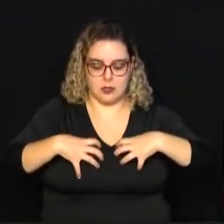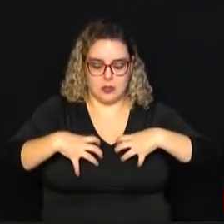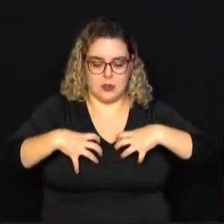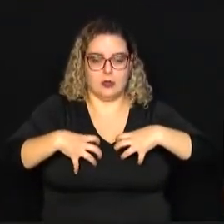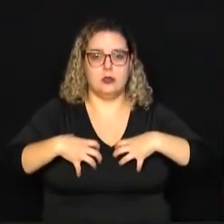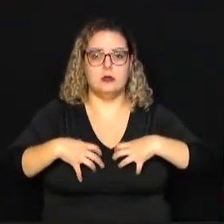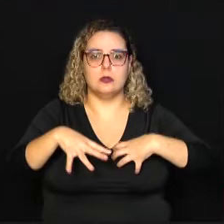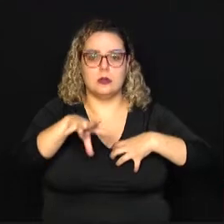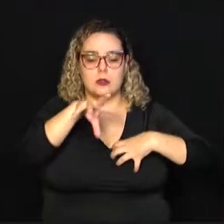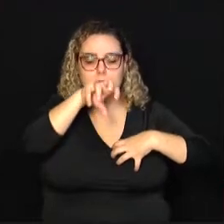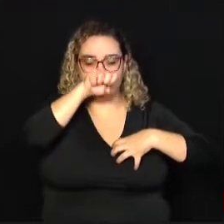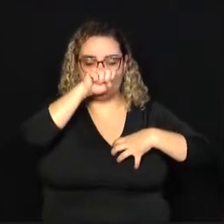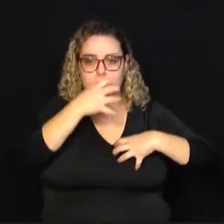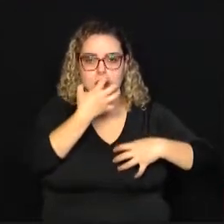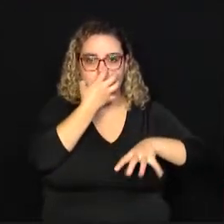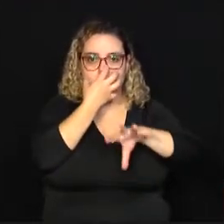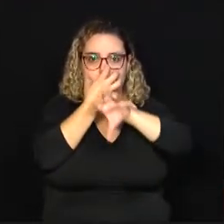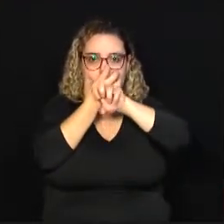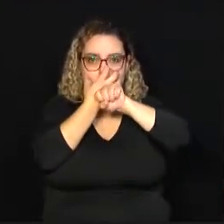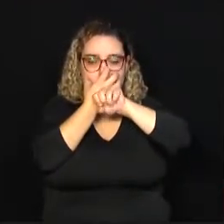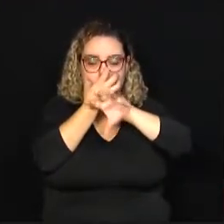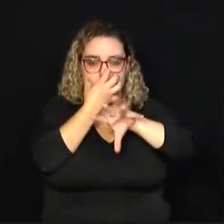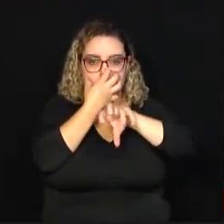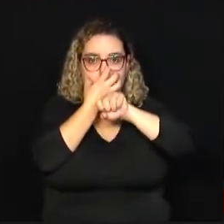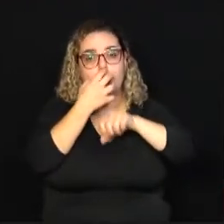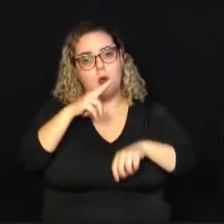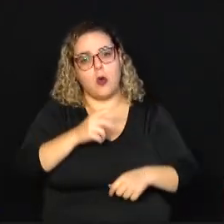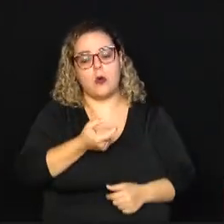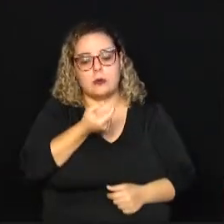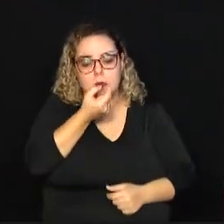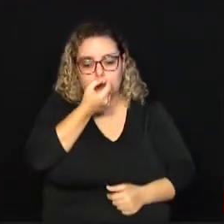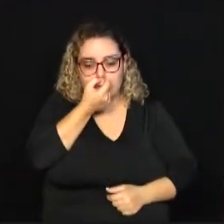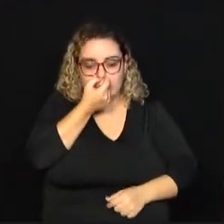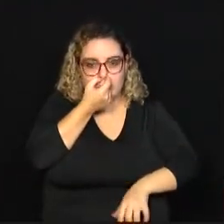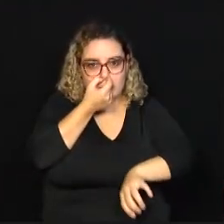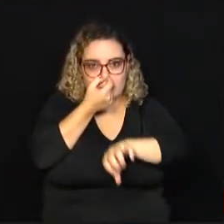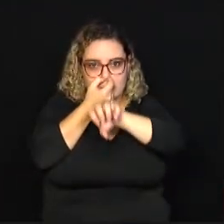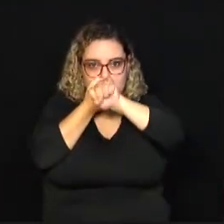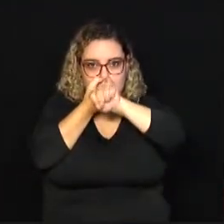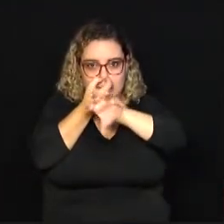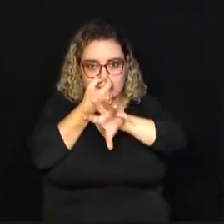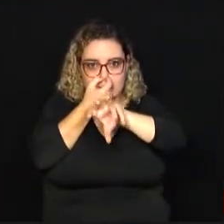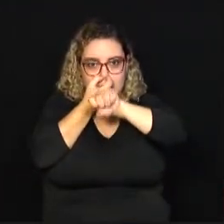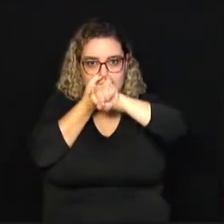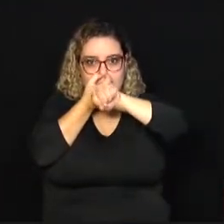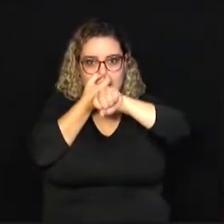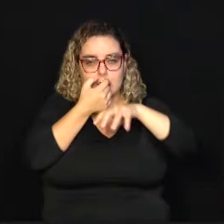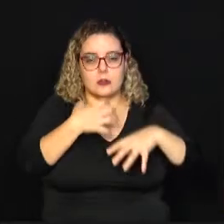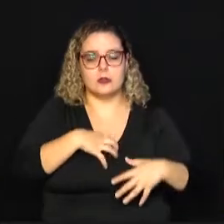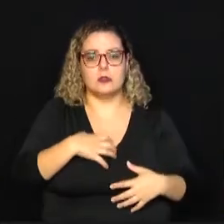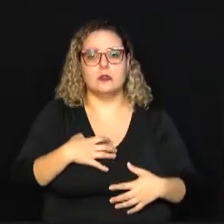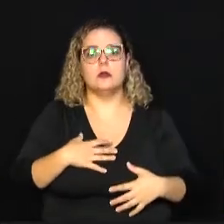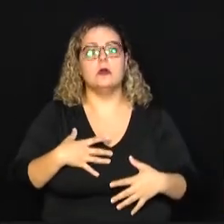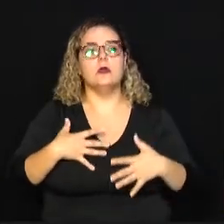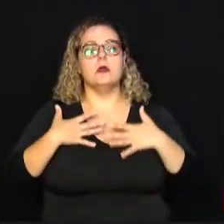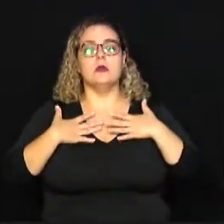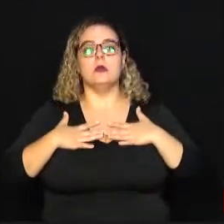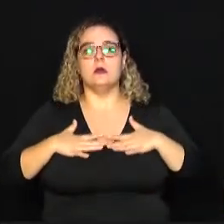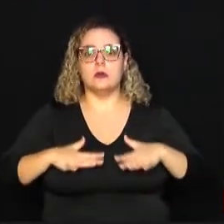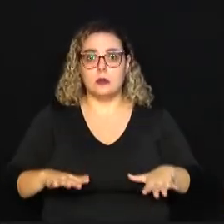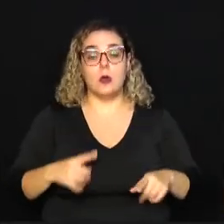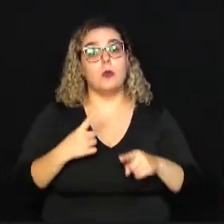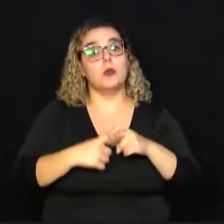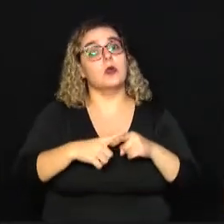possa fazer a troca gasosa necessária para manter a vida das pessoas de forma mais satisfatória, porque tem